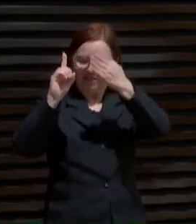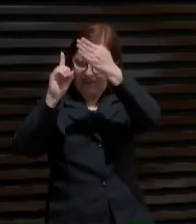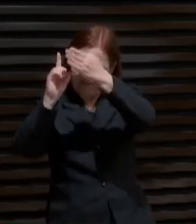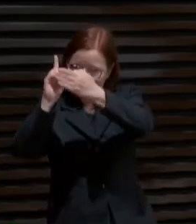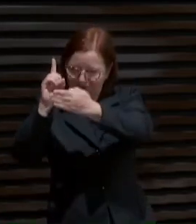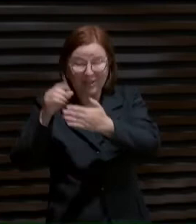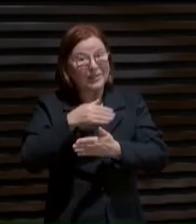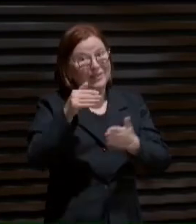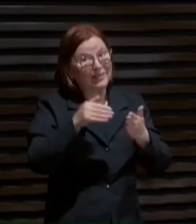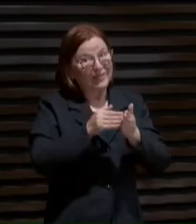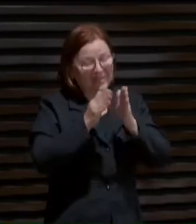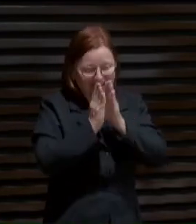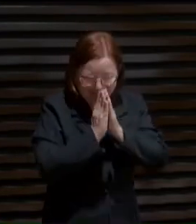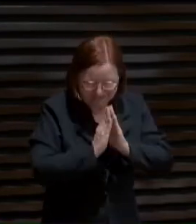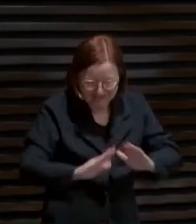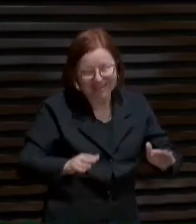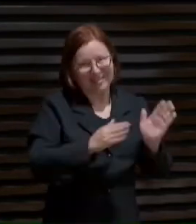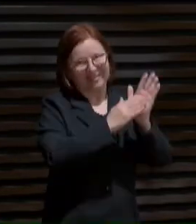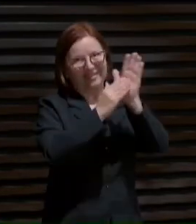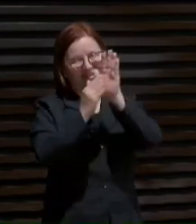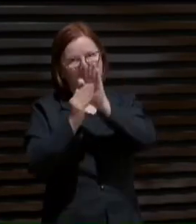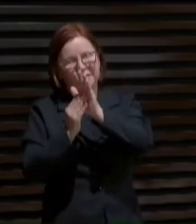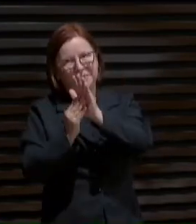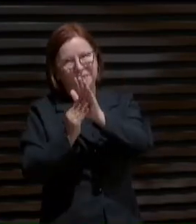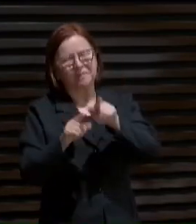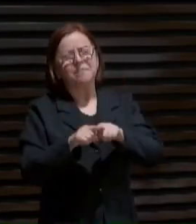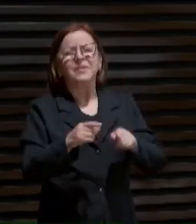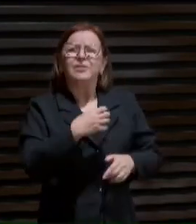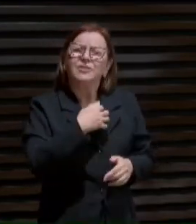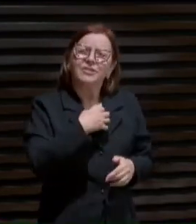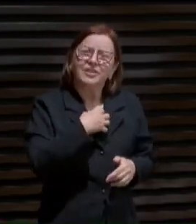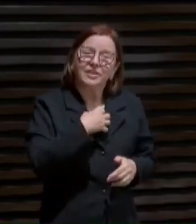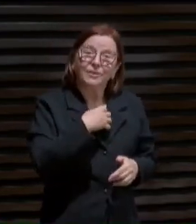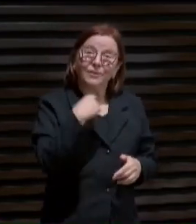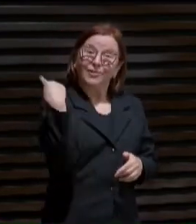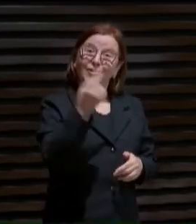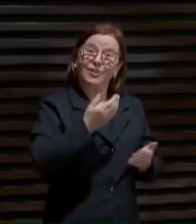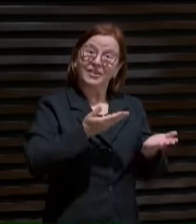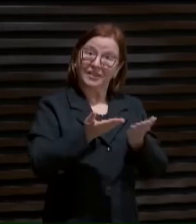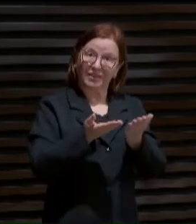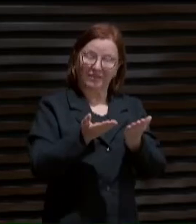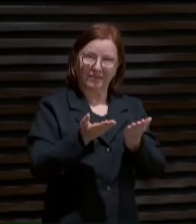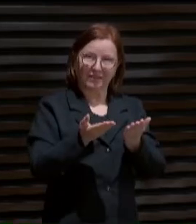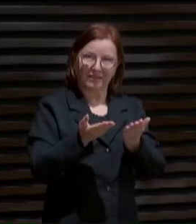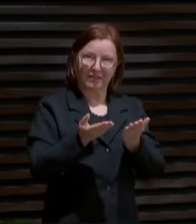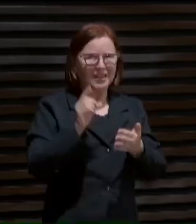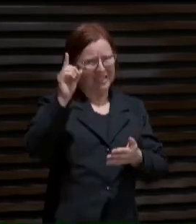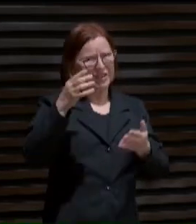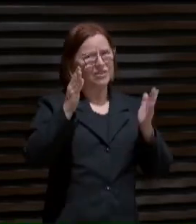e toda adoração e louvor Mas será que a maneira como temos servido é por ele